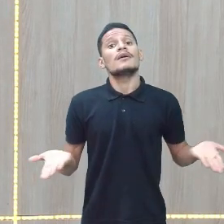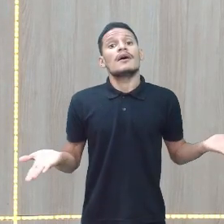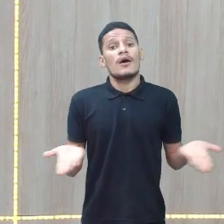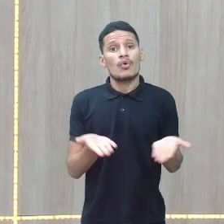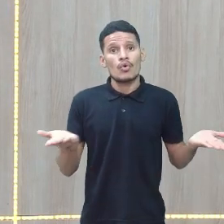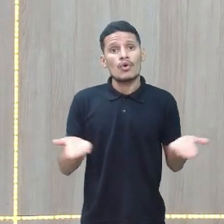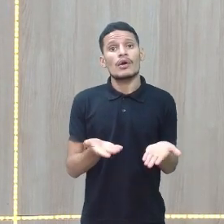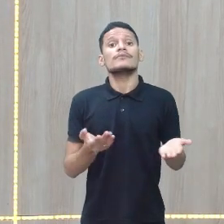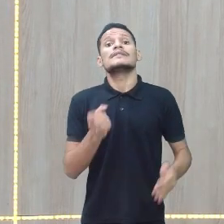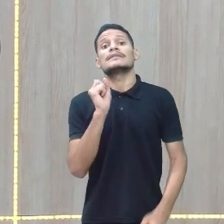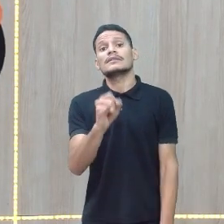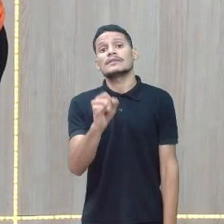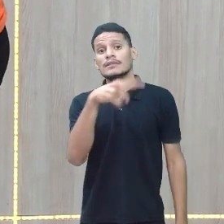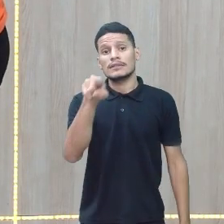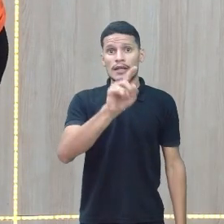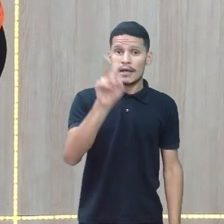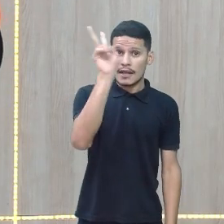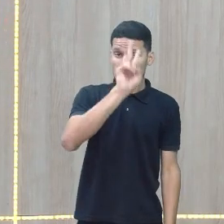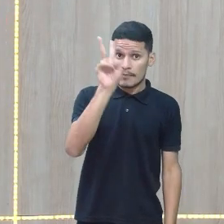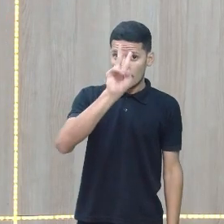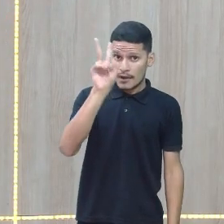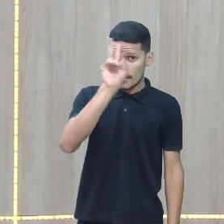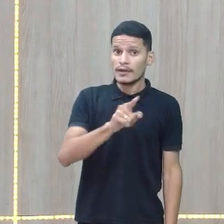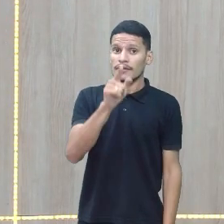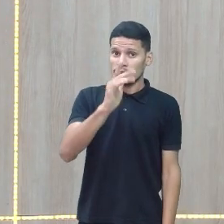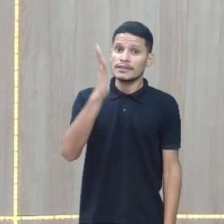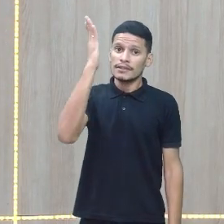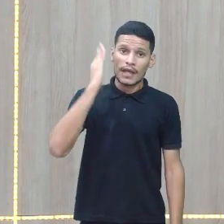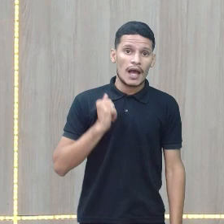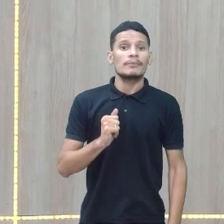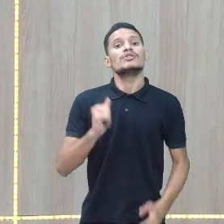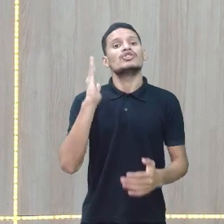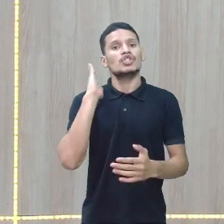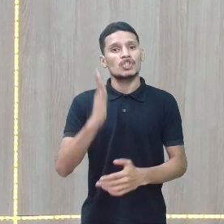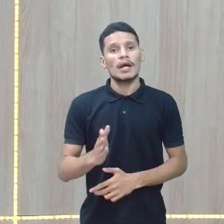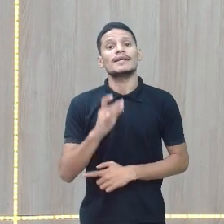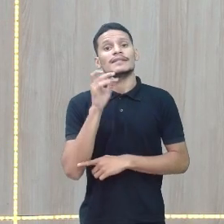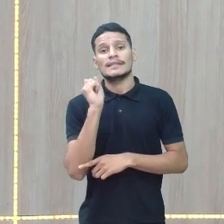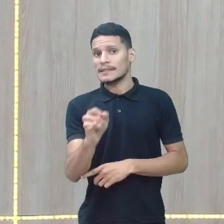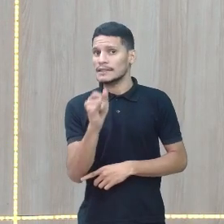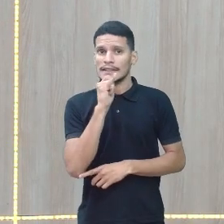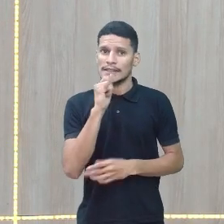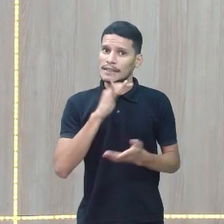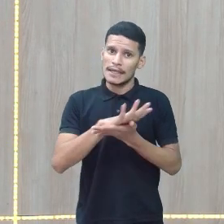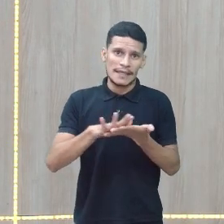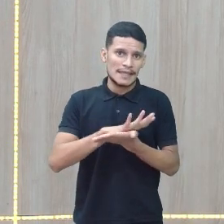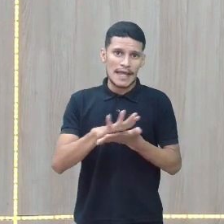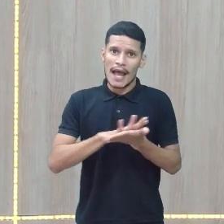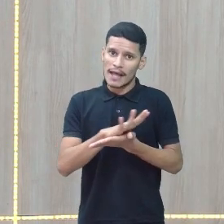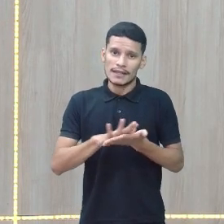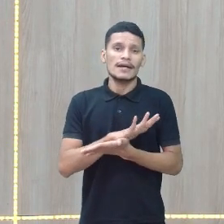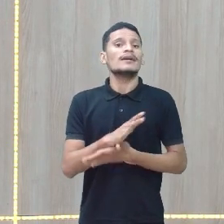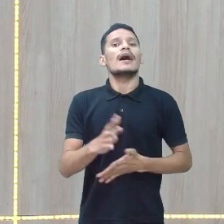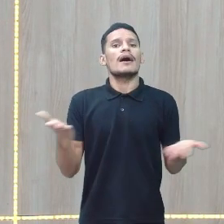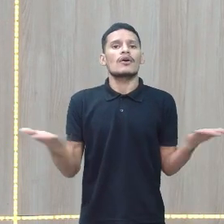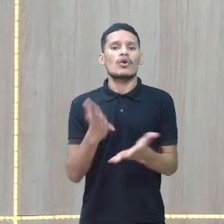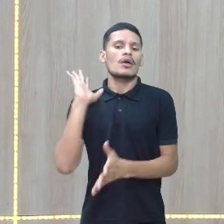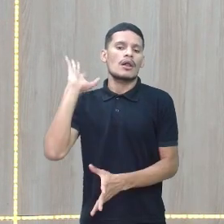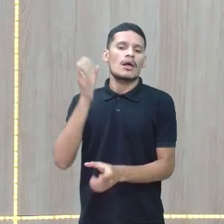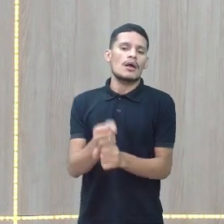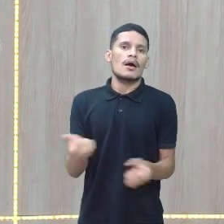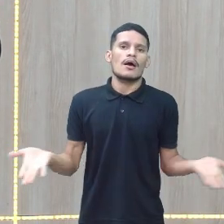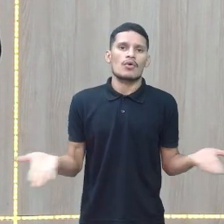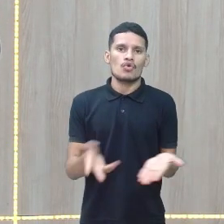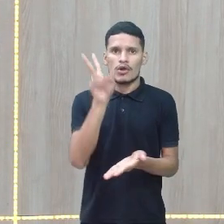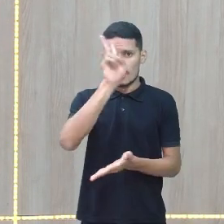vocês lembraram, não é? Vocês já sabem. Se não lembraram, vão revisar, lembrar a